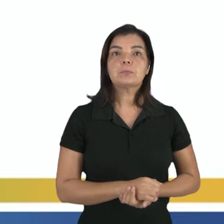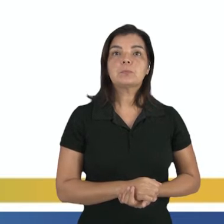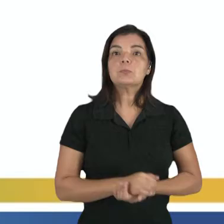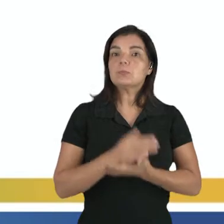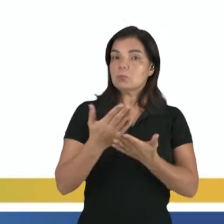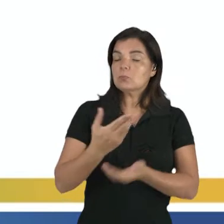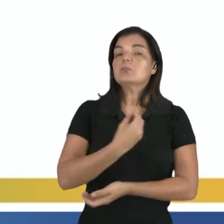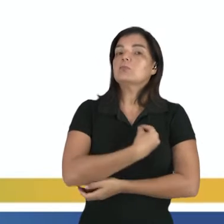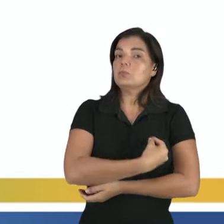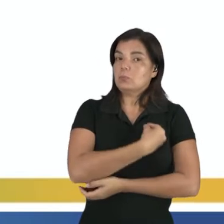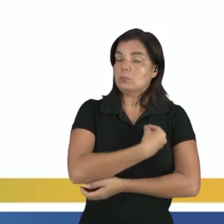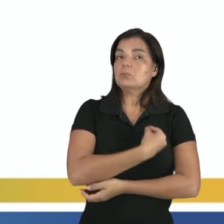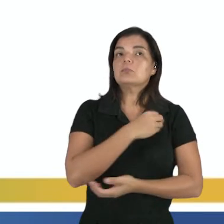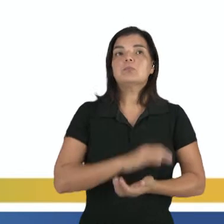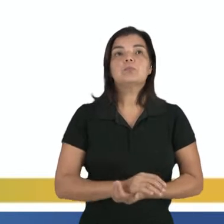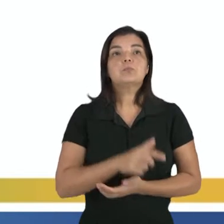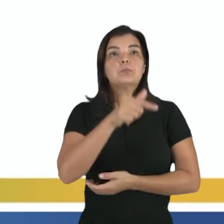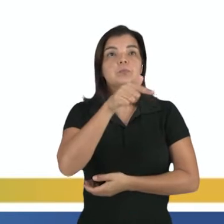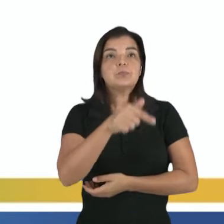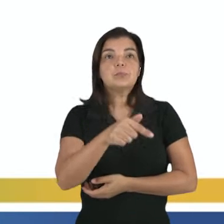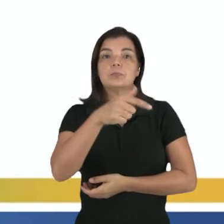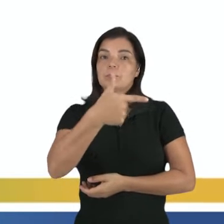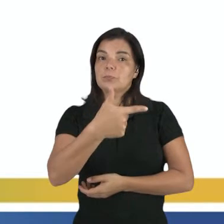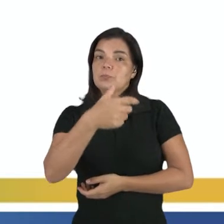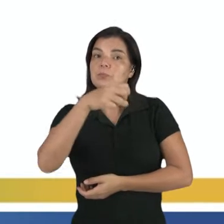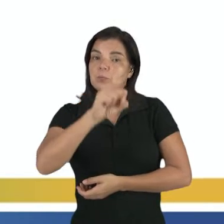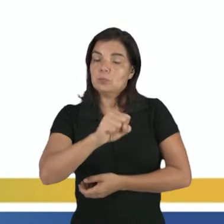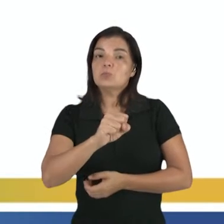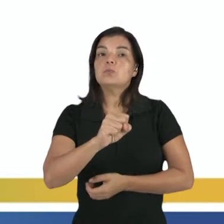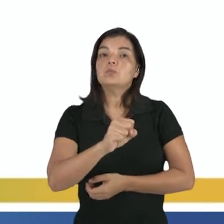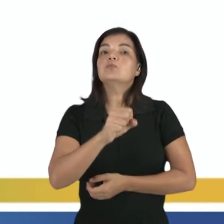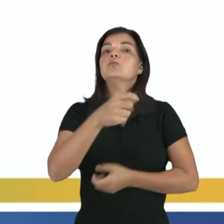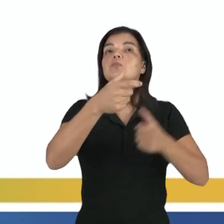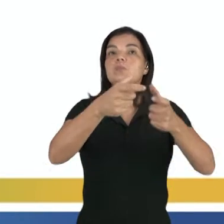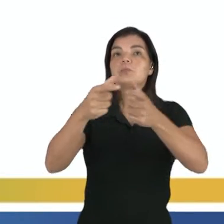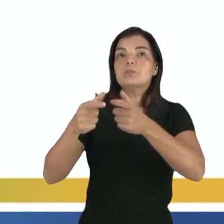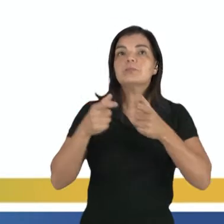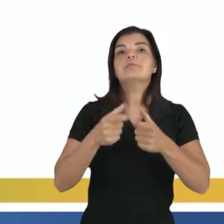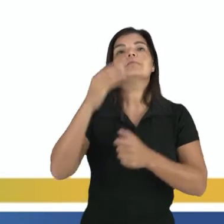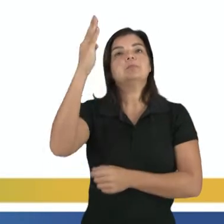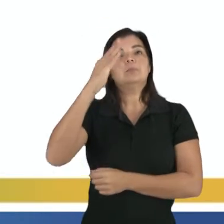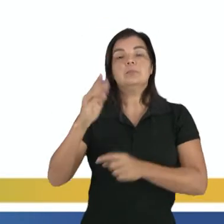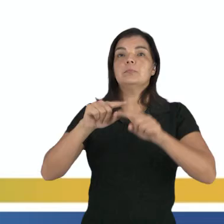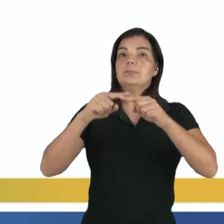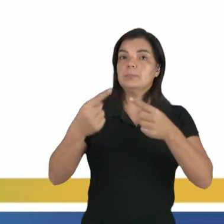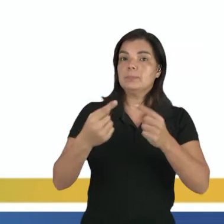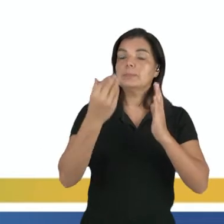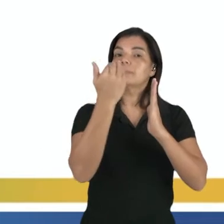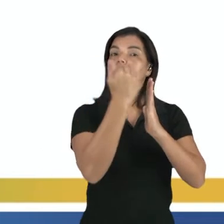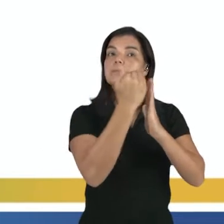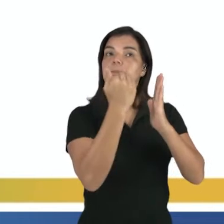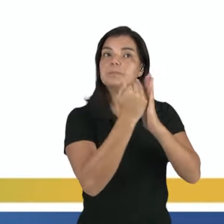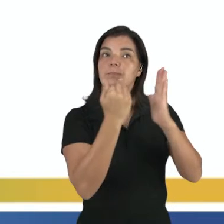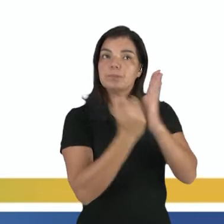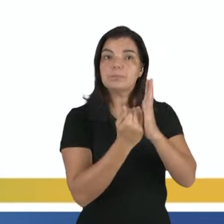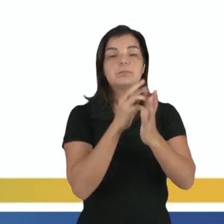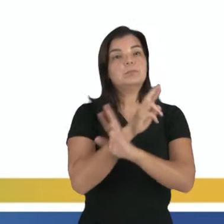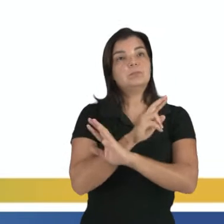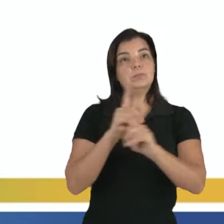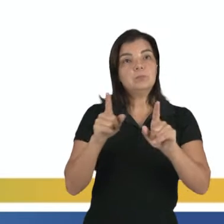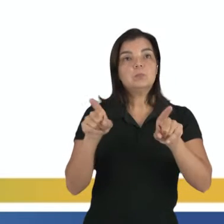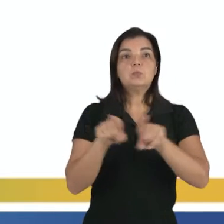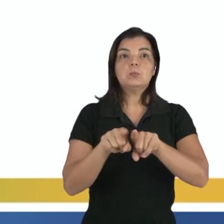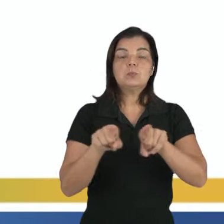Bom, existem atualmente 728 unidades de conservação no Brasil, né? Porém, elas são classificadas de forma